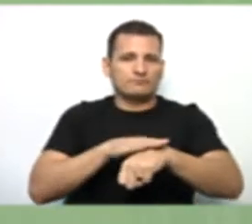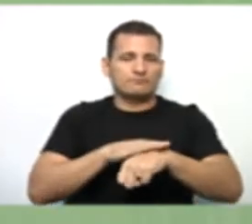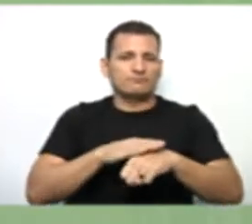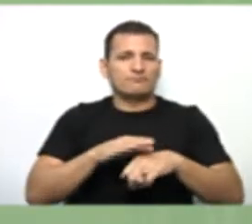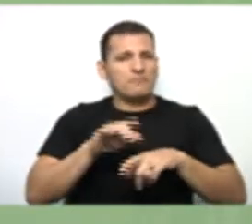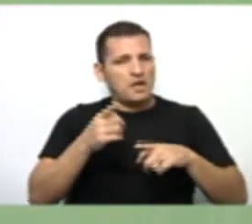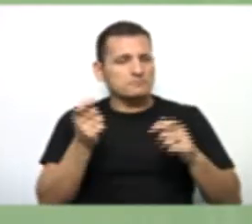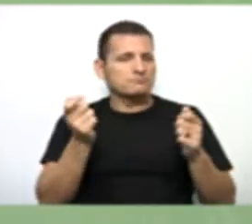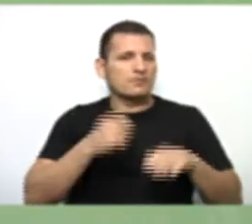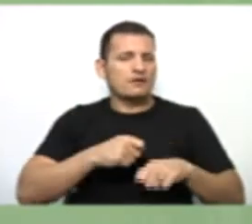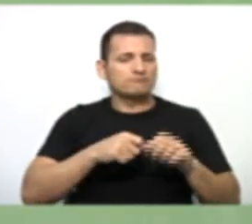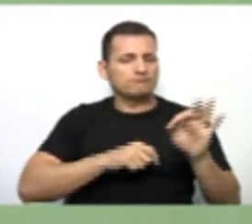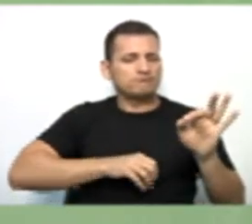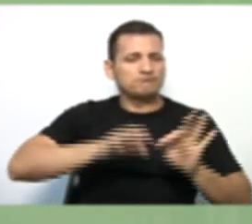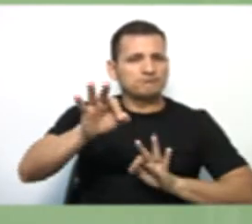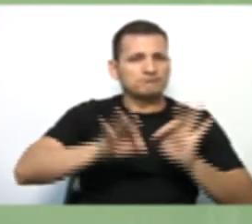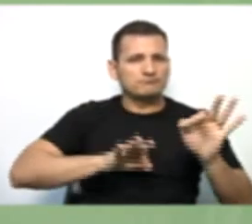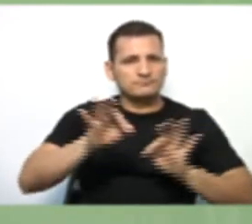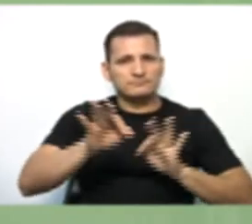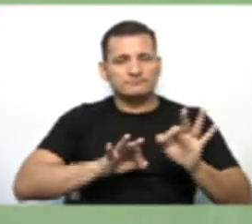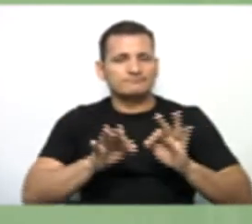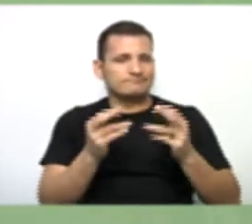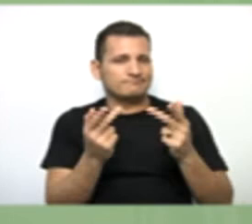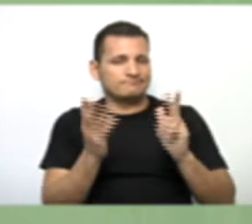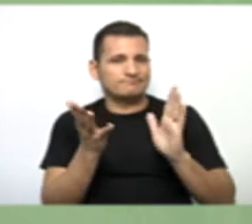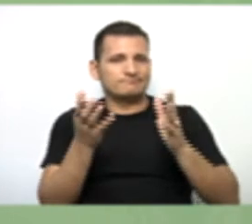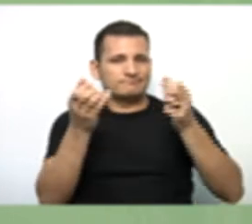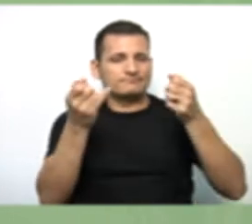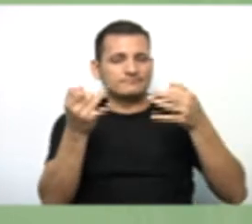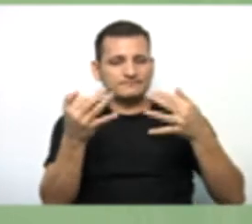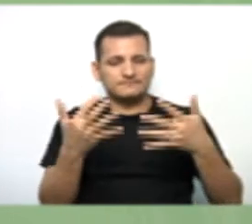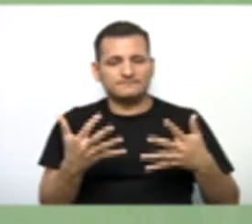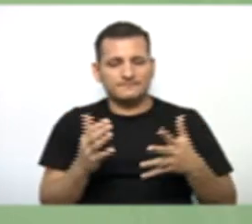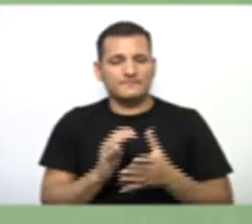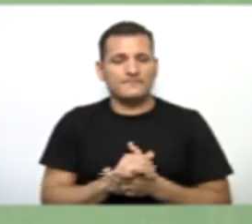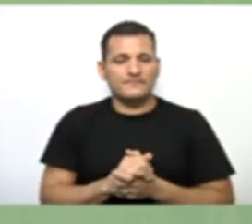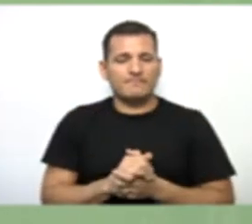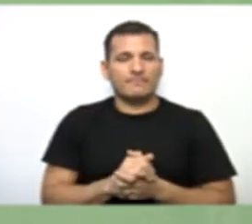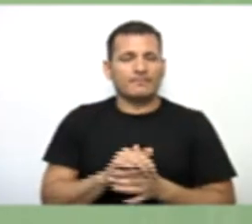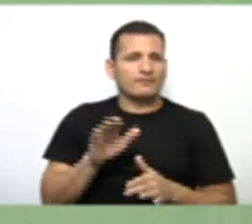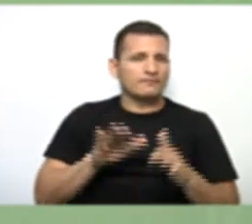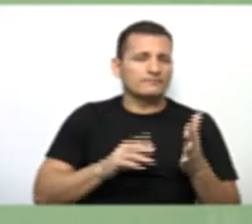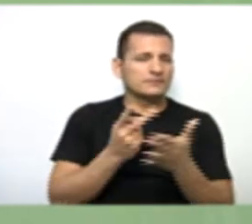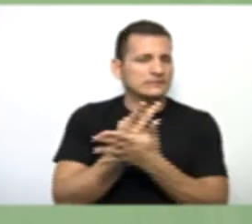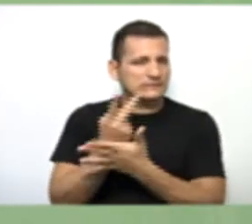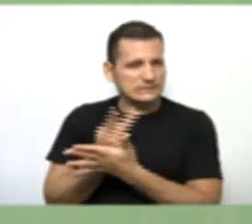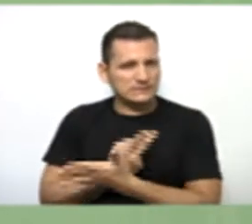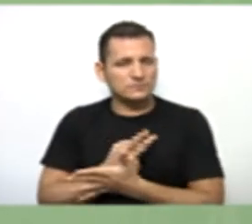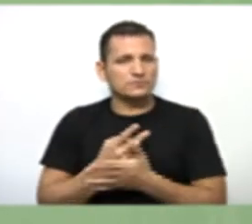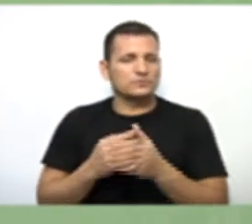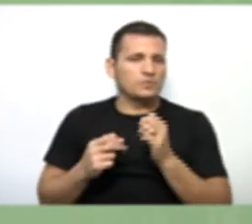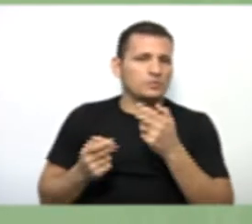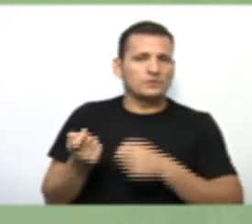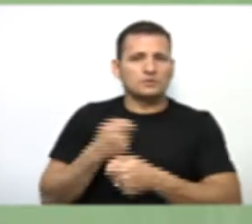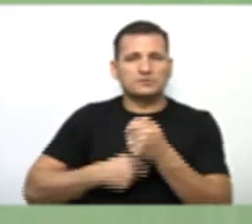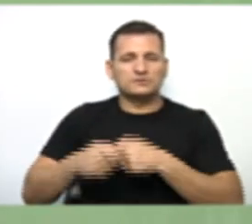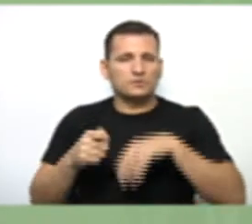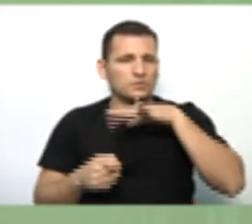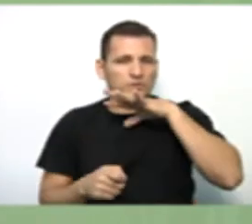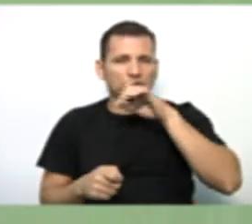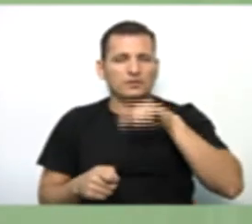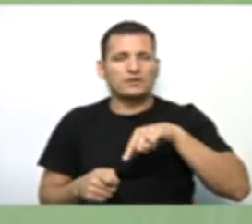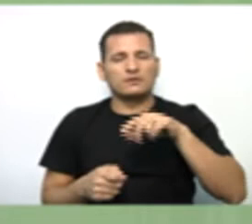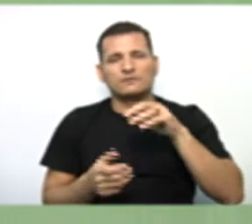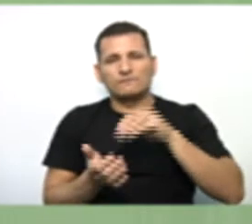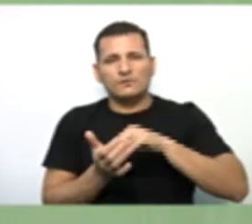podemos administrá-lo, como já falamos, ok? Grande parte dos erros e maus resultados de negociações consiste na falta